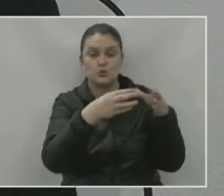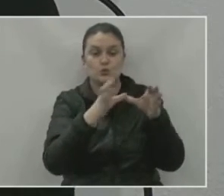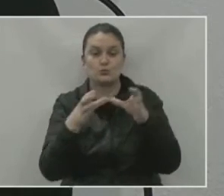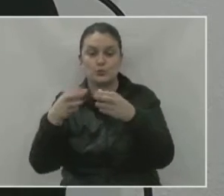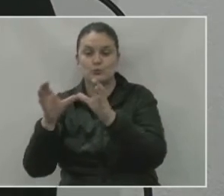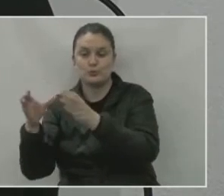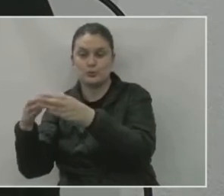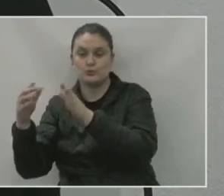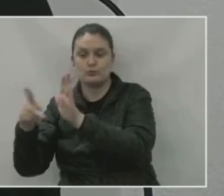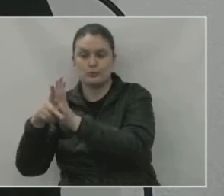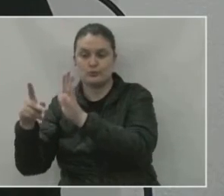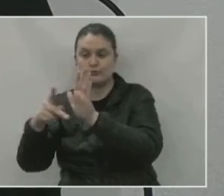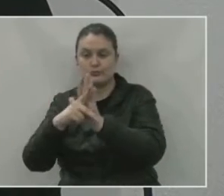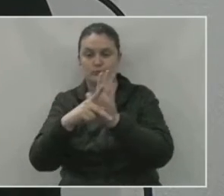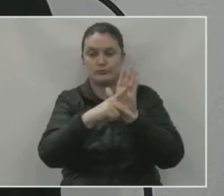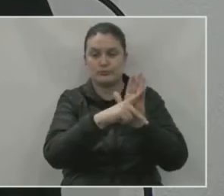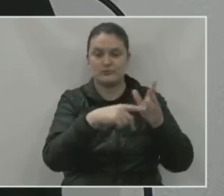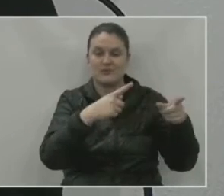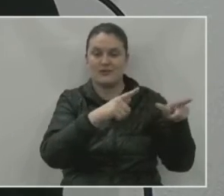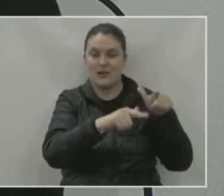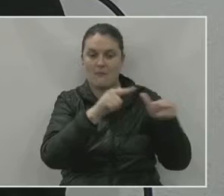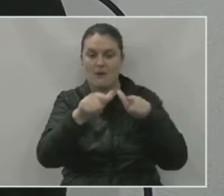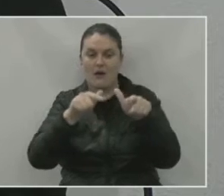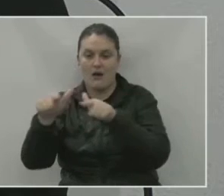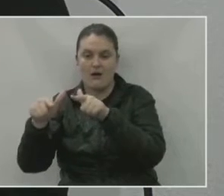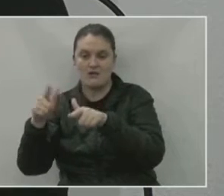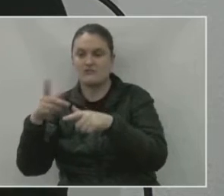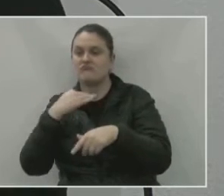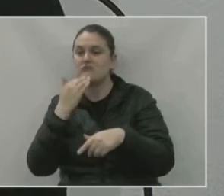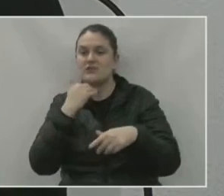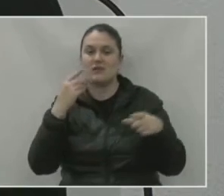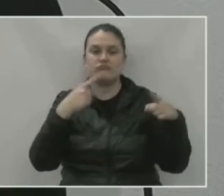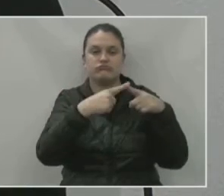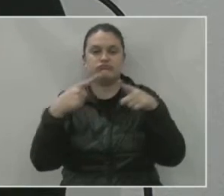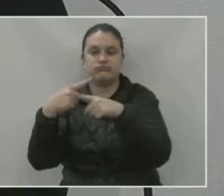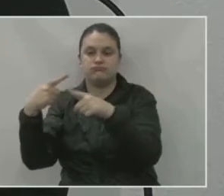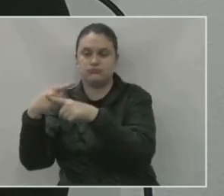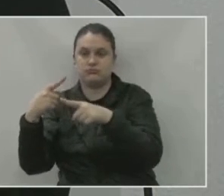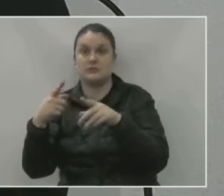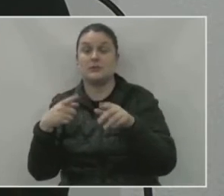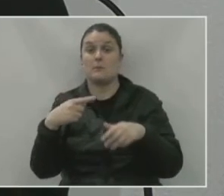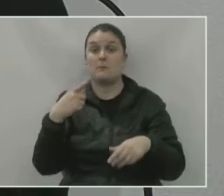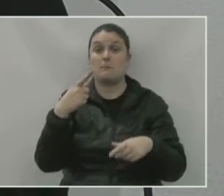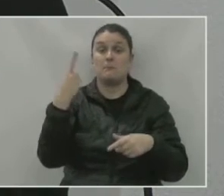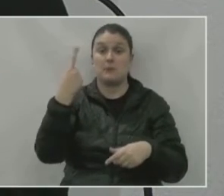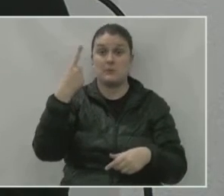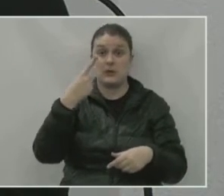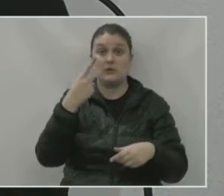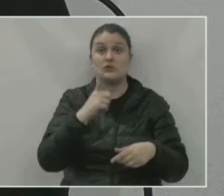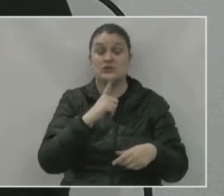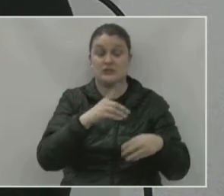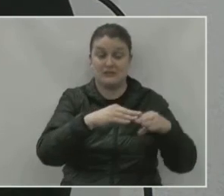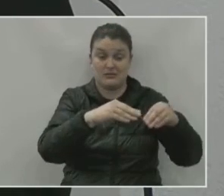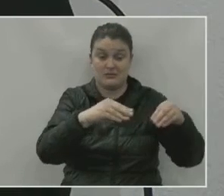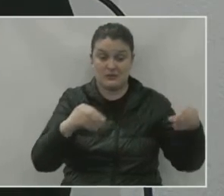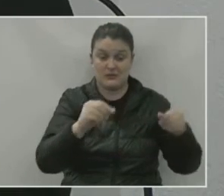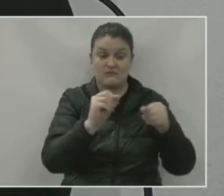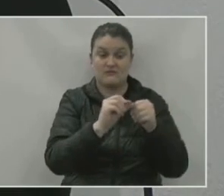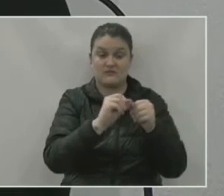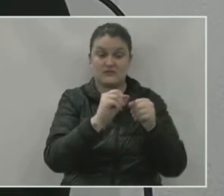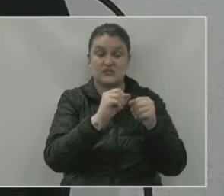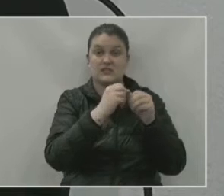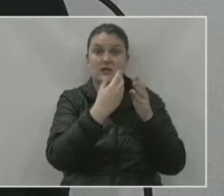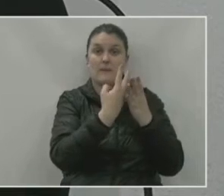nas outras. Então, são 3 unidades distintas. Então, a intenção qual que era? A princípio, sem os terrenos, era passar um muro dividindo